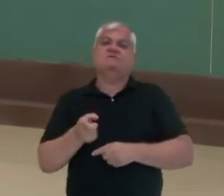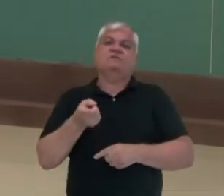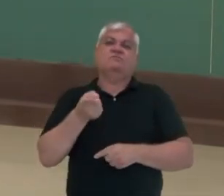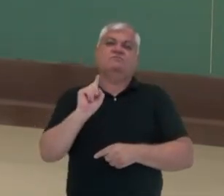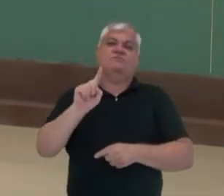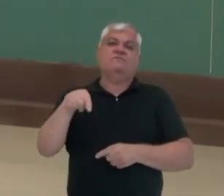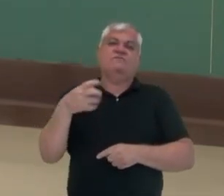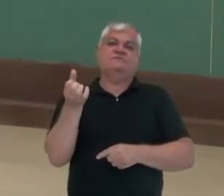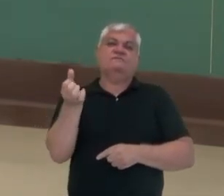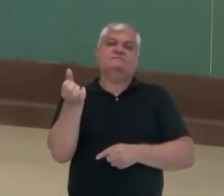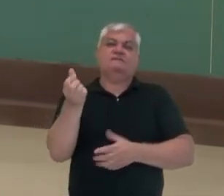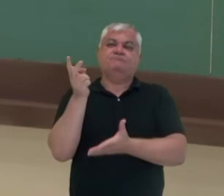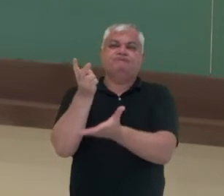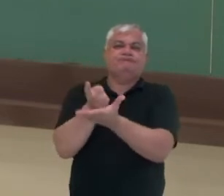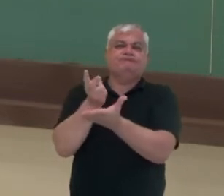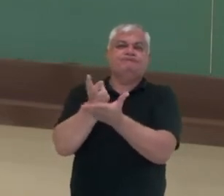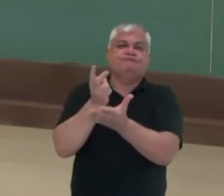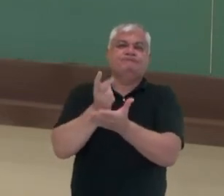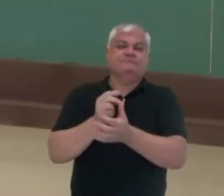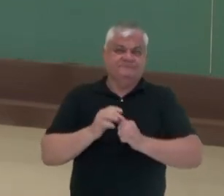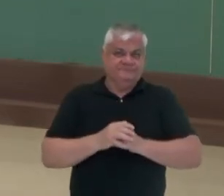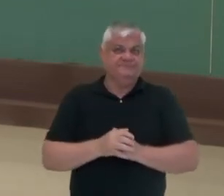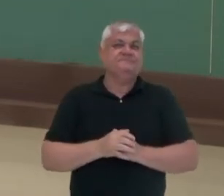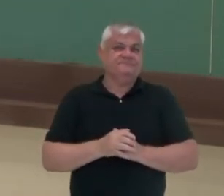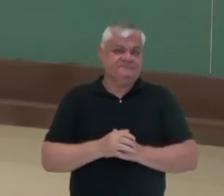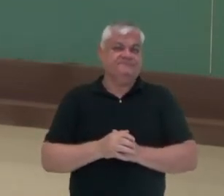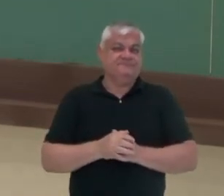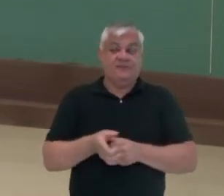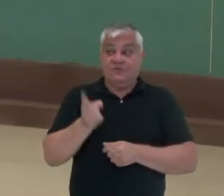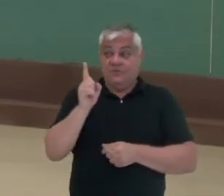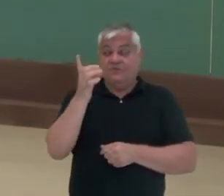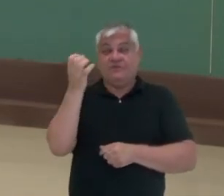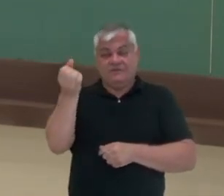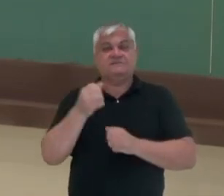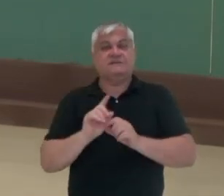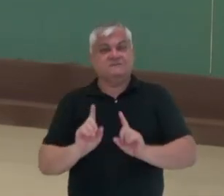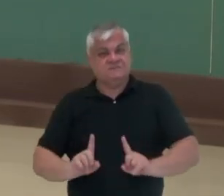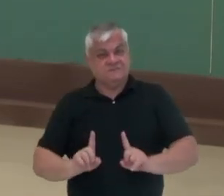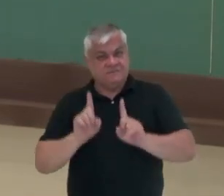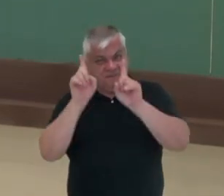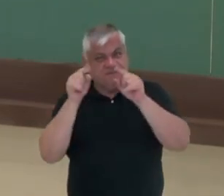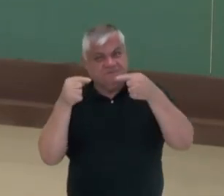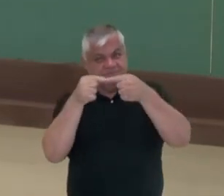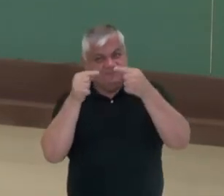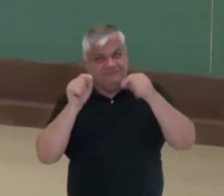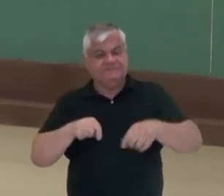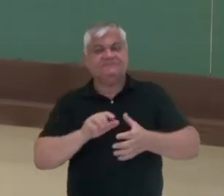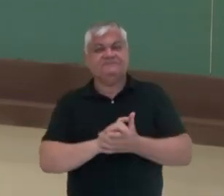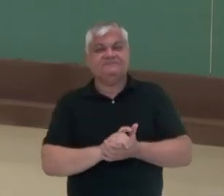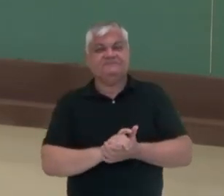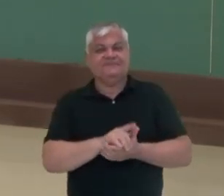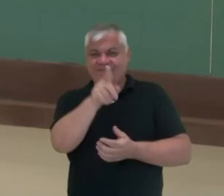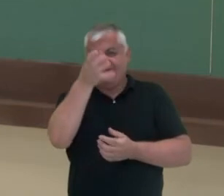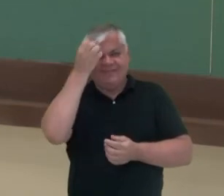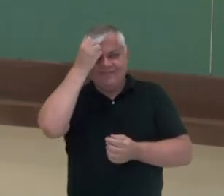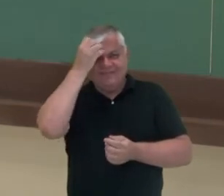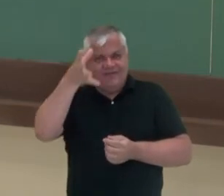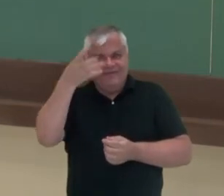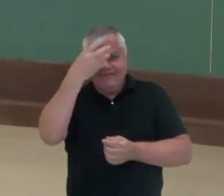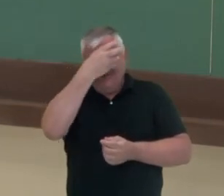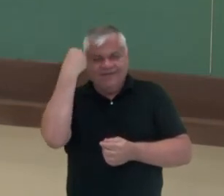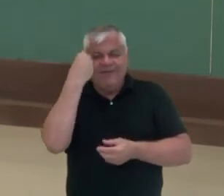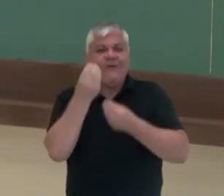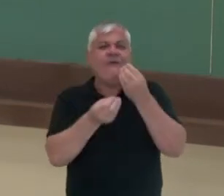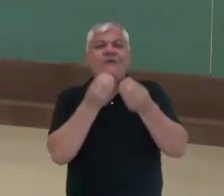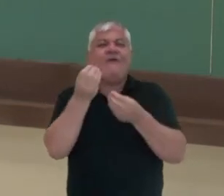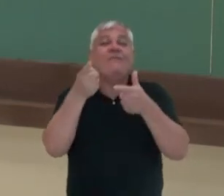vou encontrar a constante de proporcionalidade de 1,6. Vale aqui também, para quem não lembra mais como é que faz